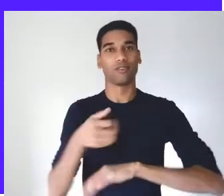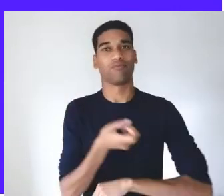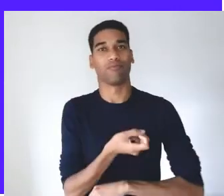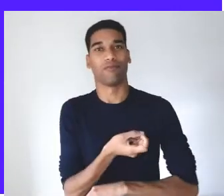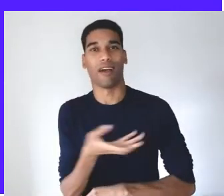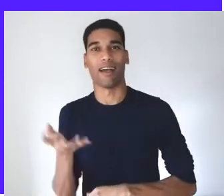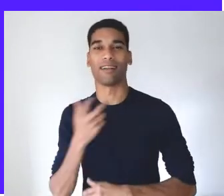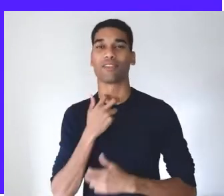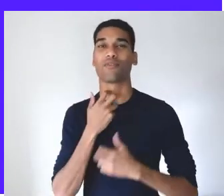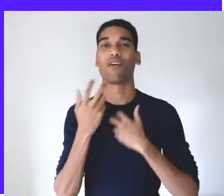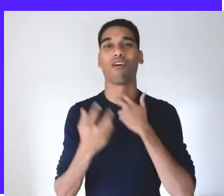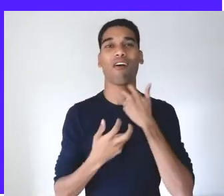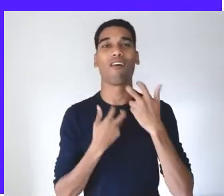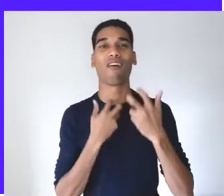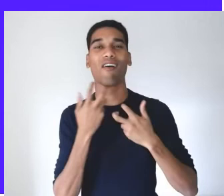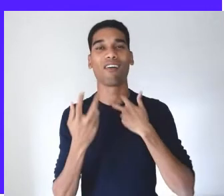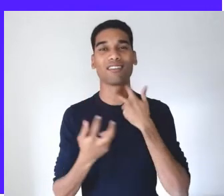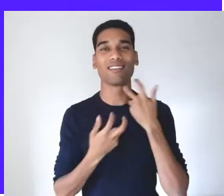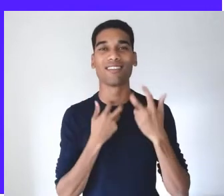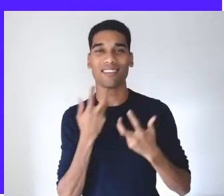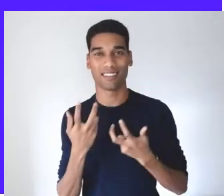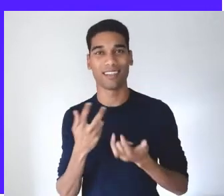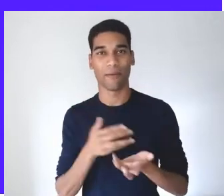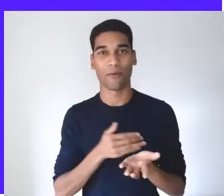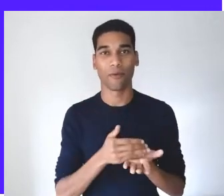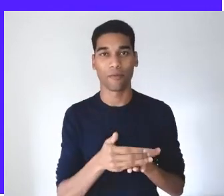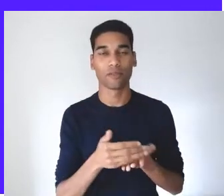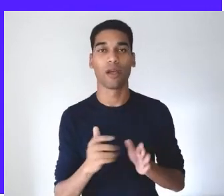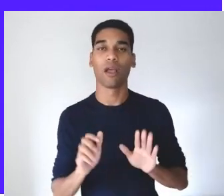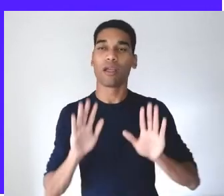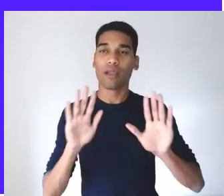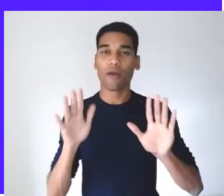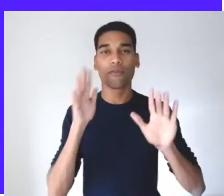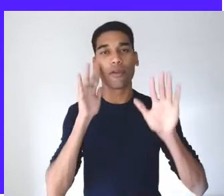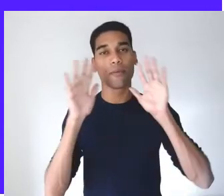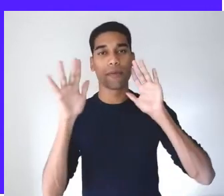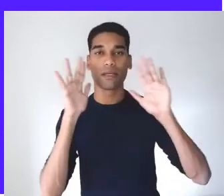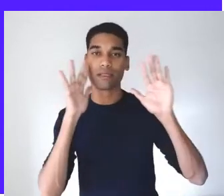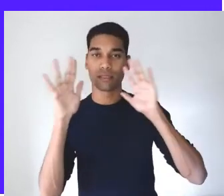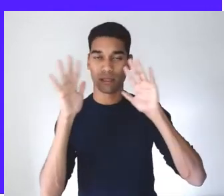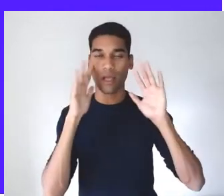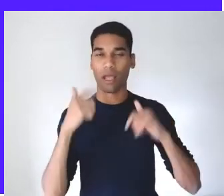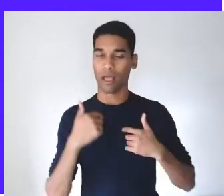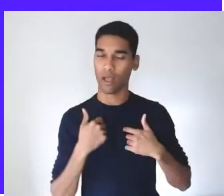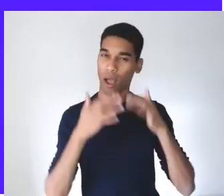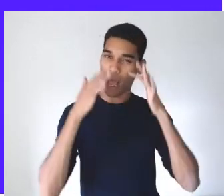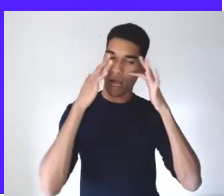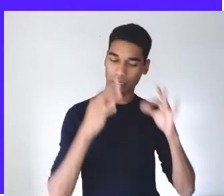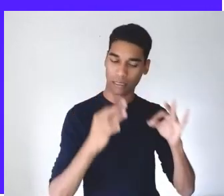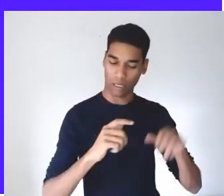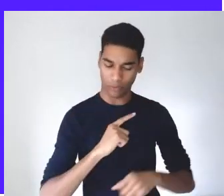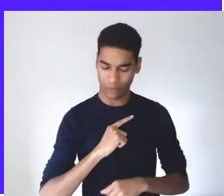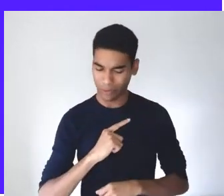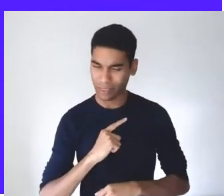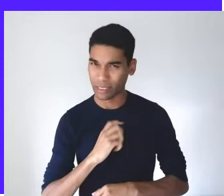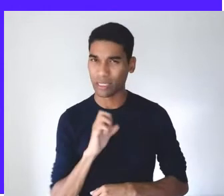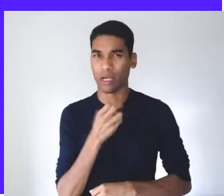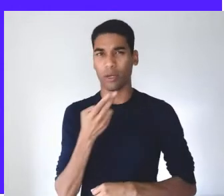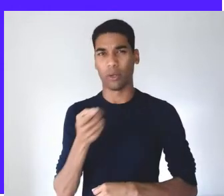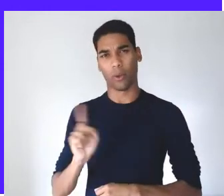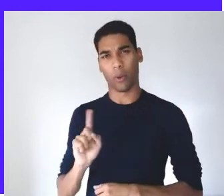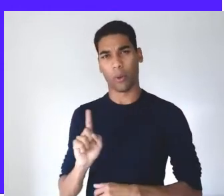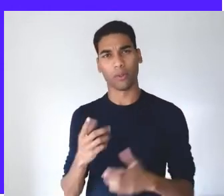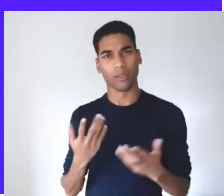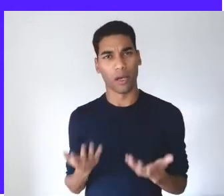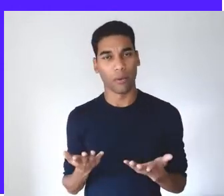o quão atenta eu tô para esse outro lado da questão, né? Eu cubro questões sociais